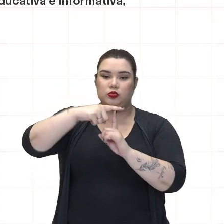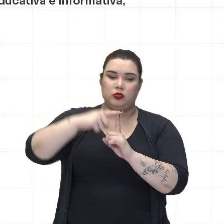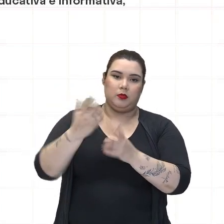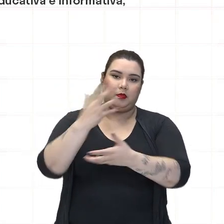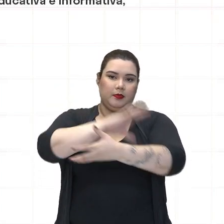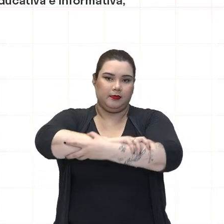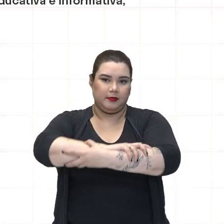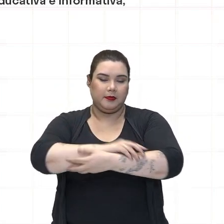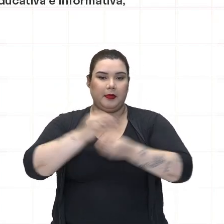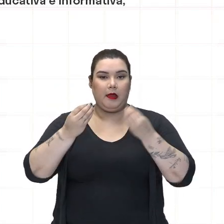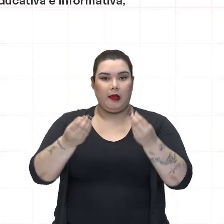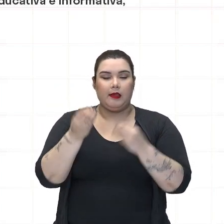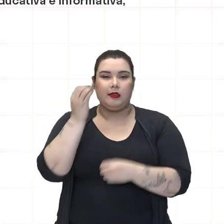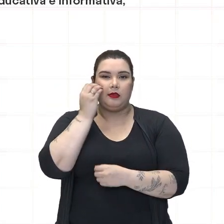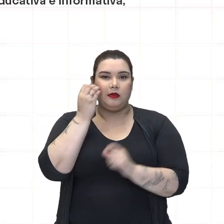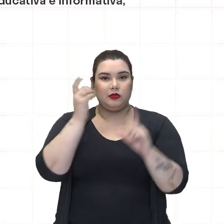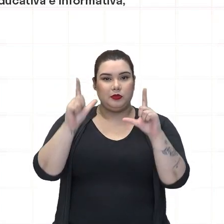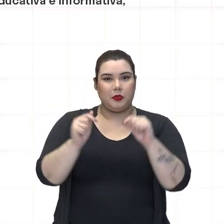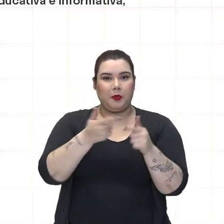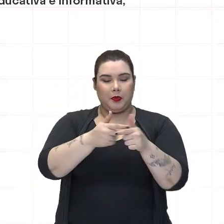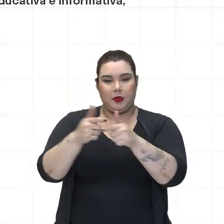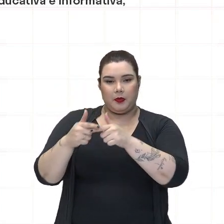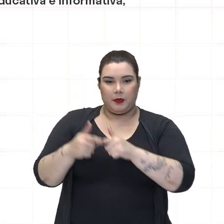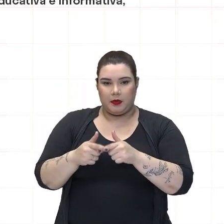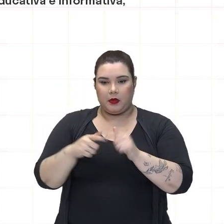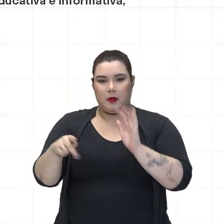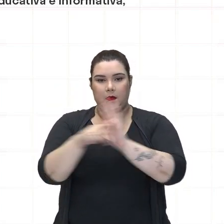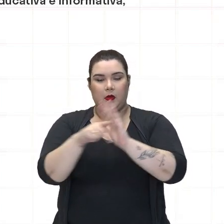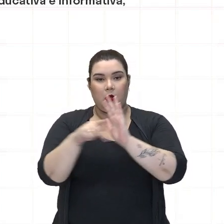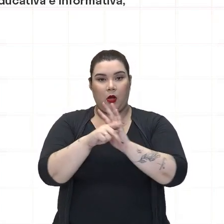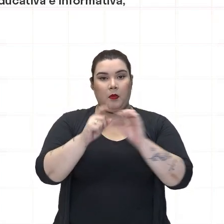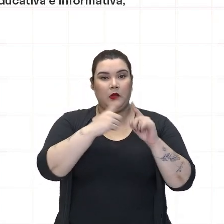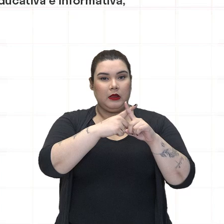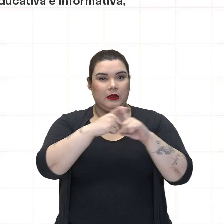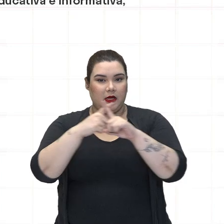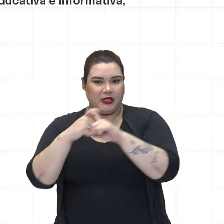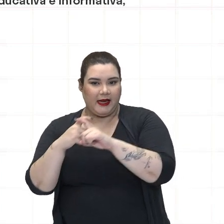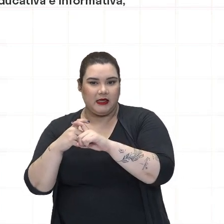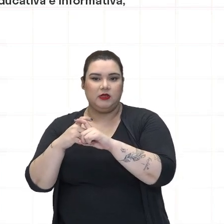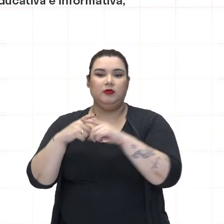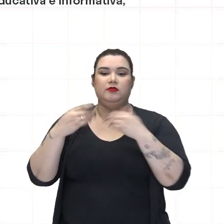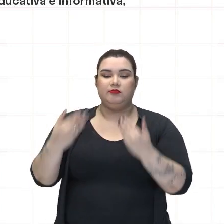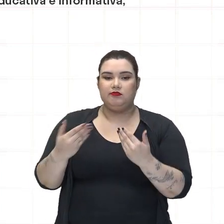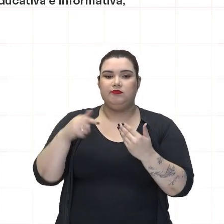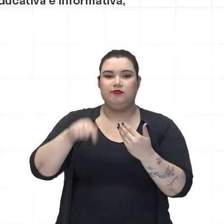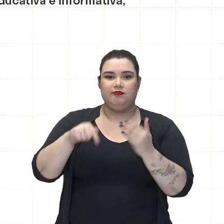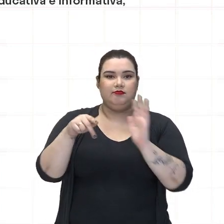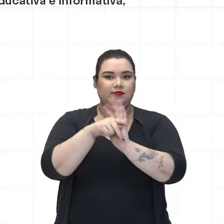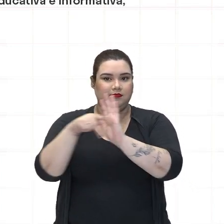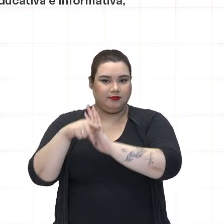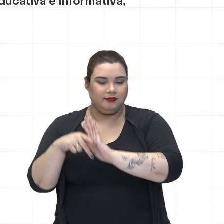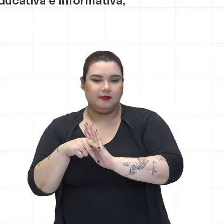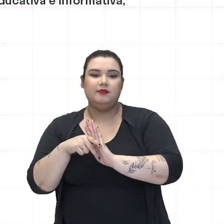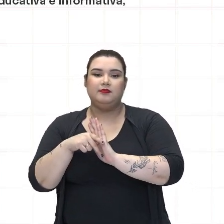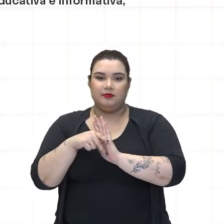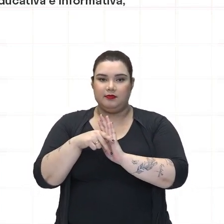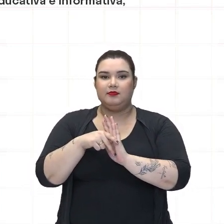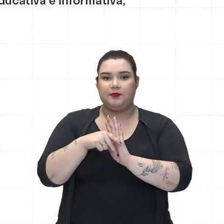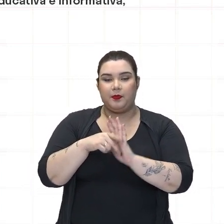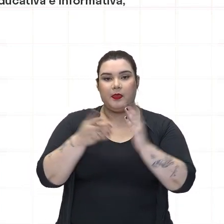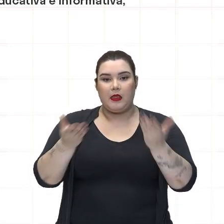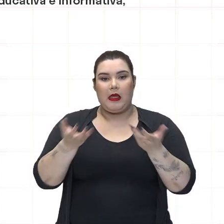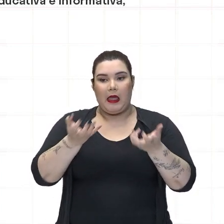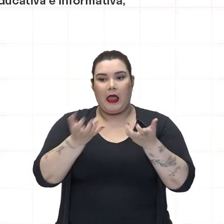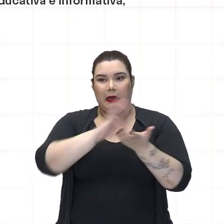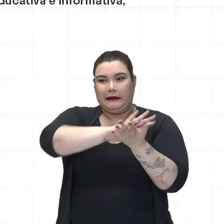diminuir essa necessidade da Alemanha nazista, né, de tentar matar gente. Né? Era basicamente isso, né? O nazista queria matar